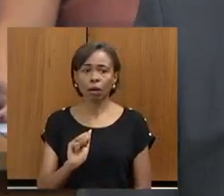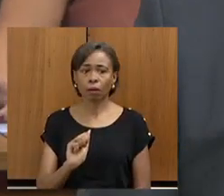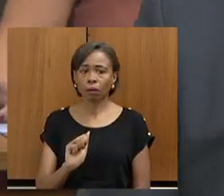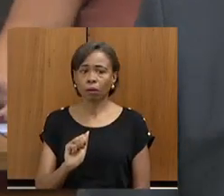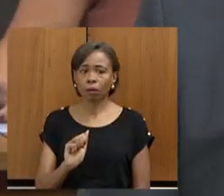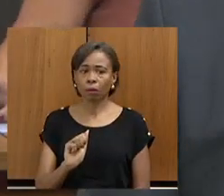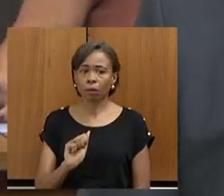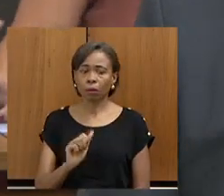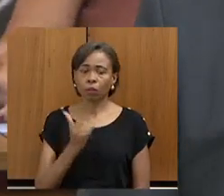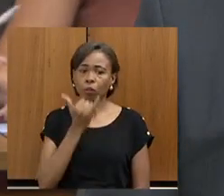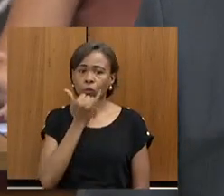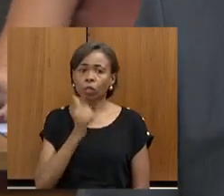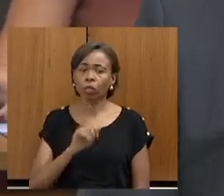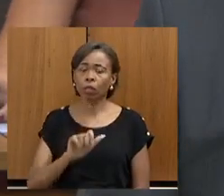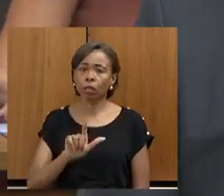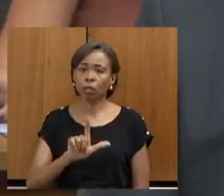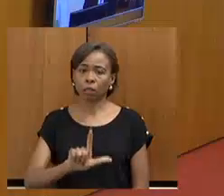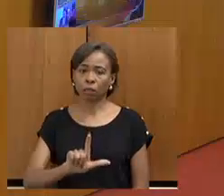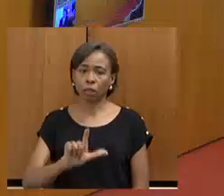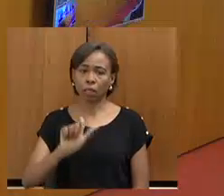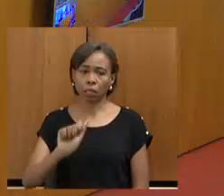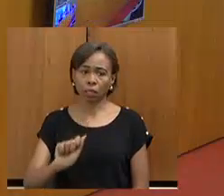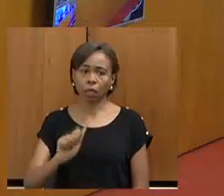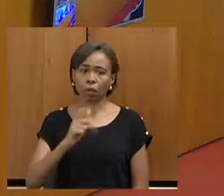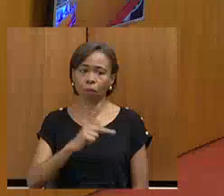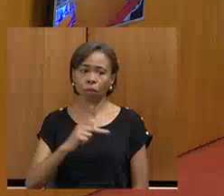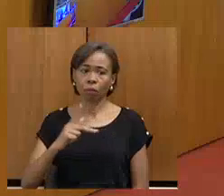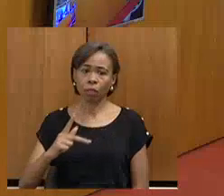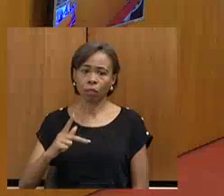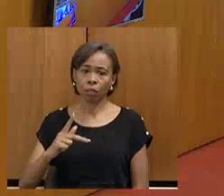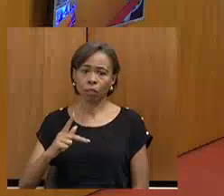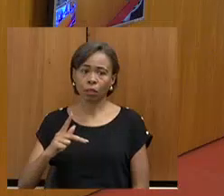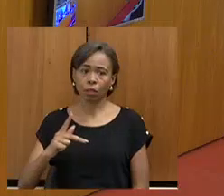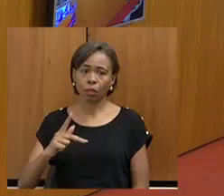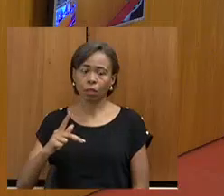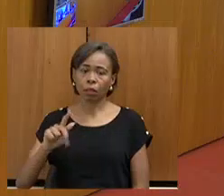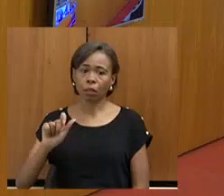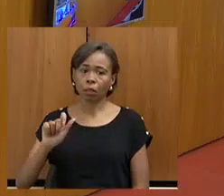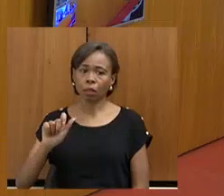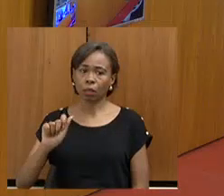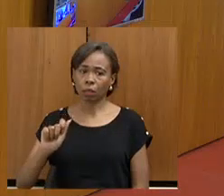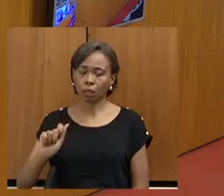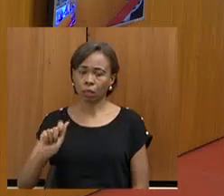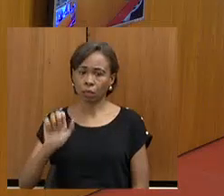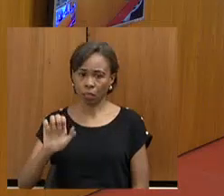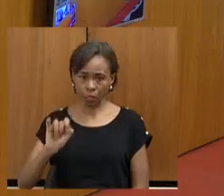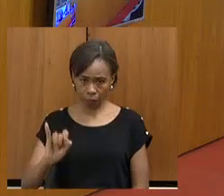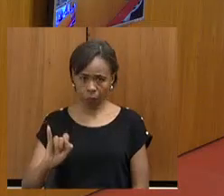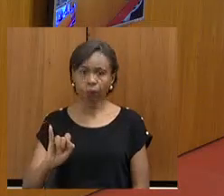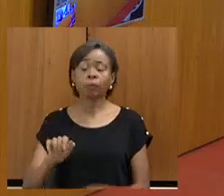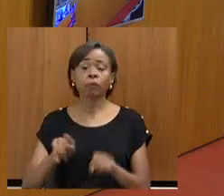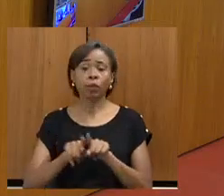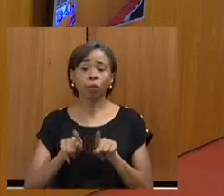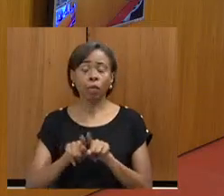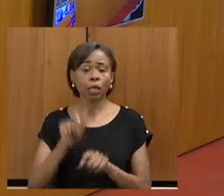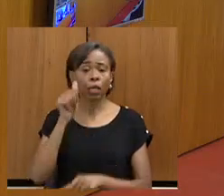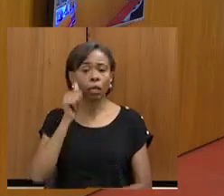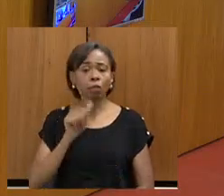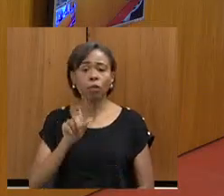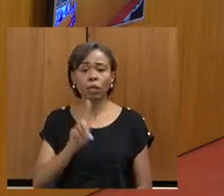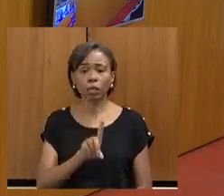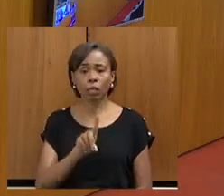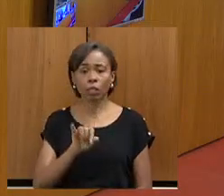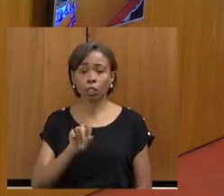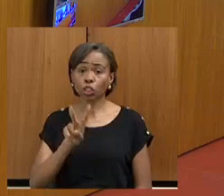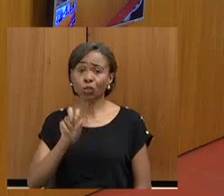professora FAI. Convidar também a Diva Pimenta Magalhães, ela já está aqui na Diva, que é